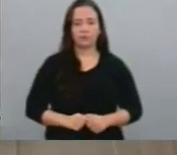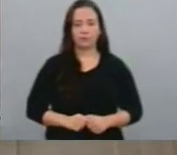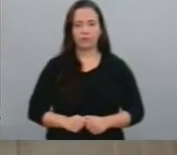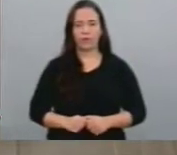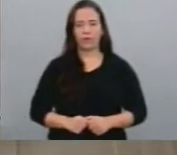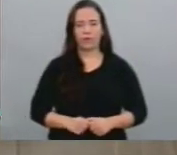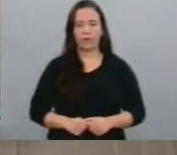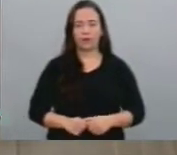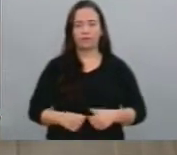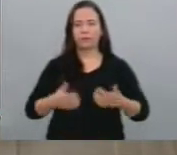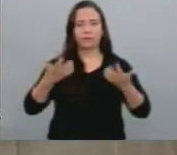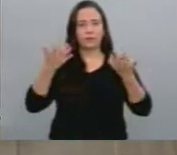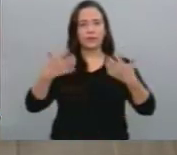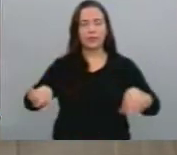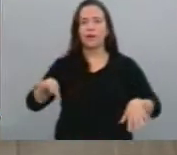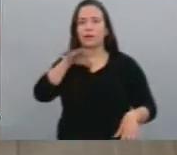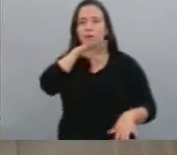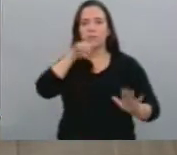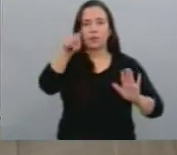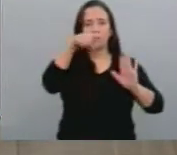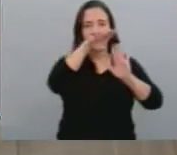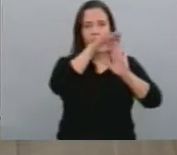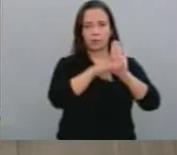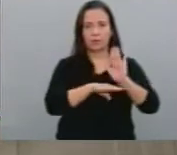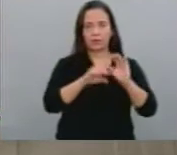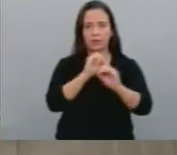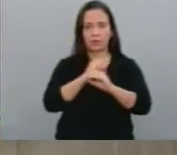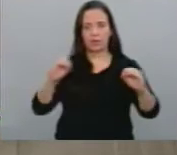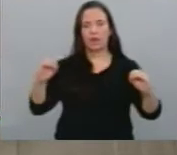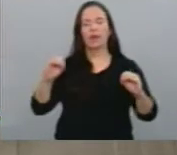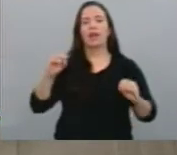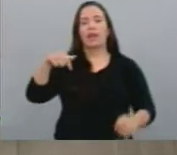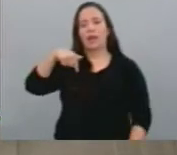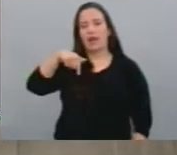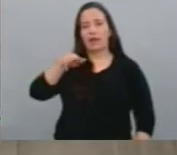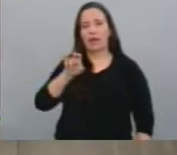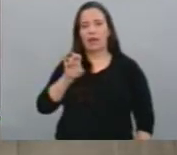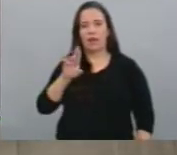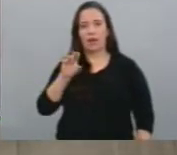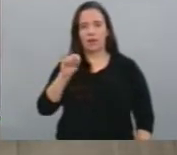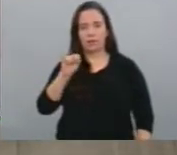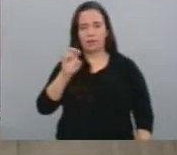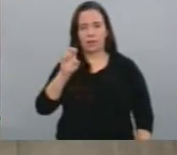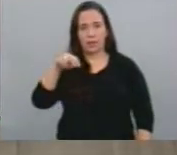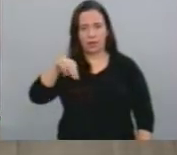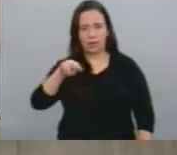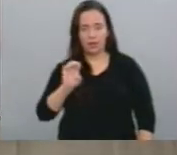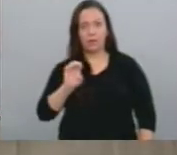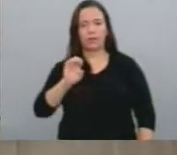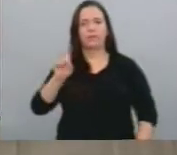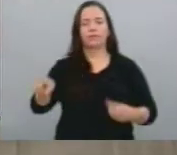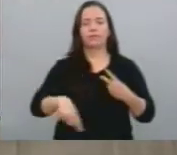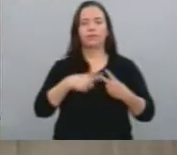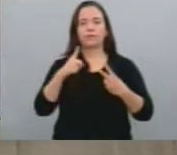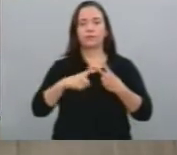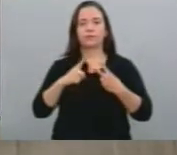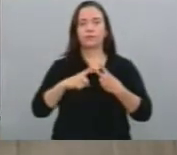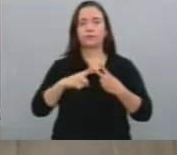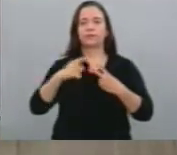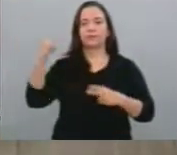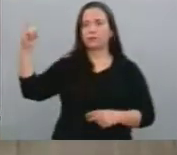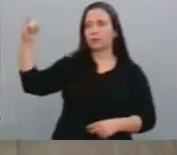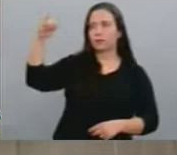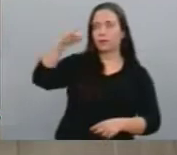isentando querosene de aviação, importação de aeronave, peça para aeronave, transporte de